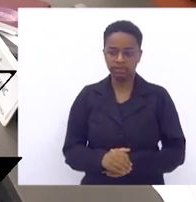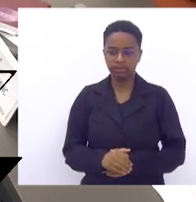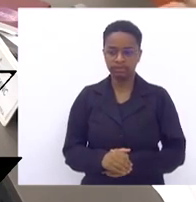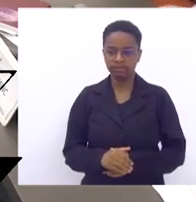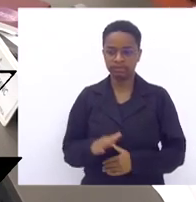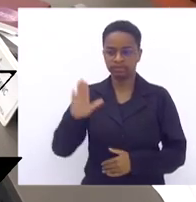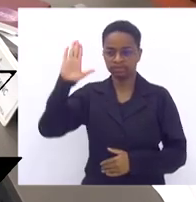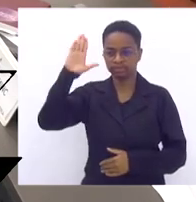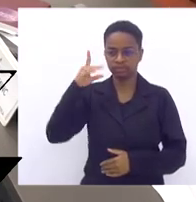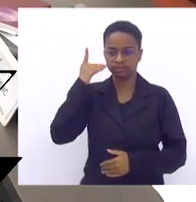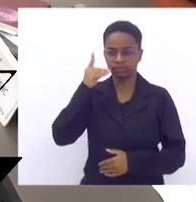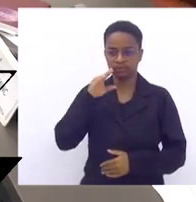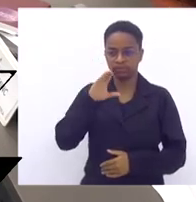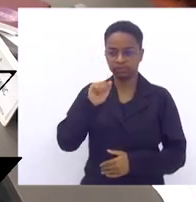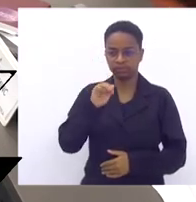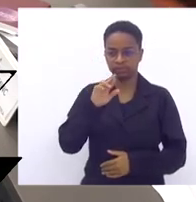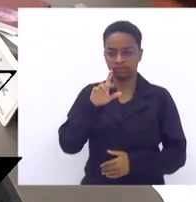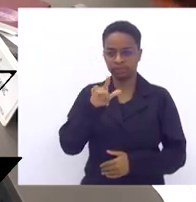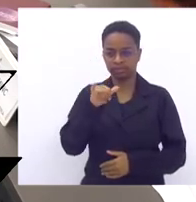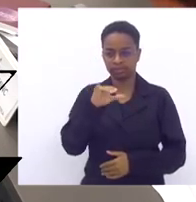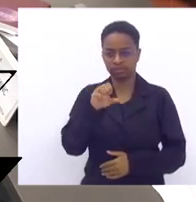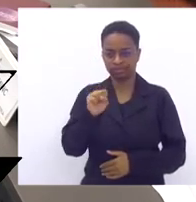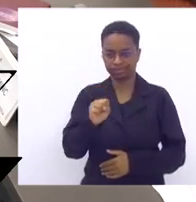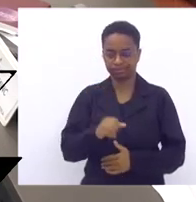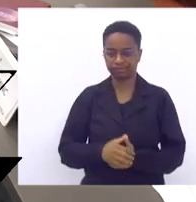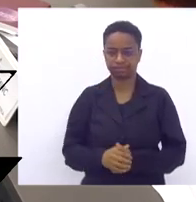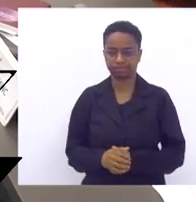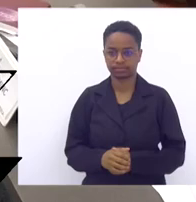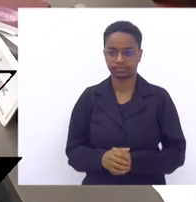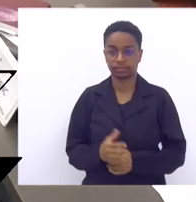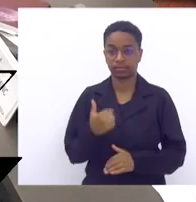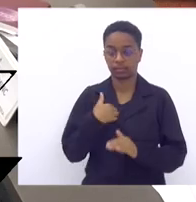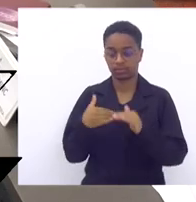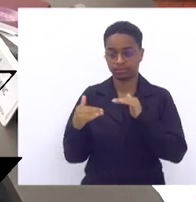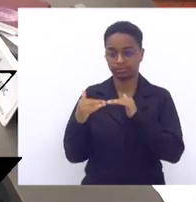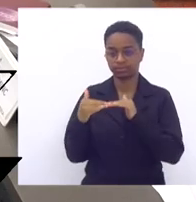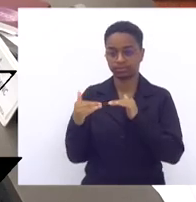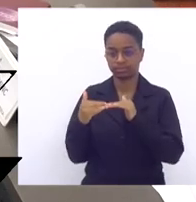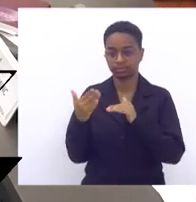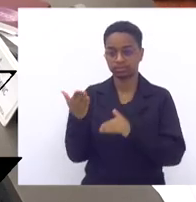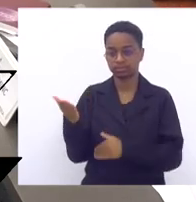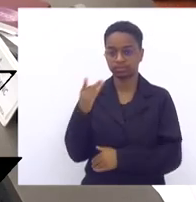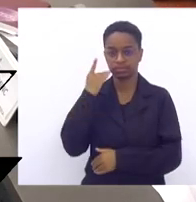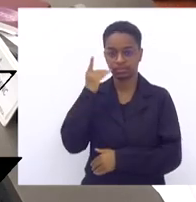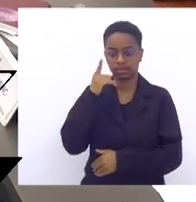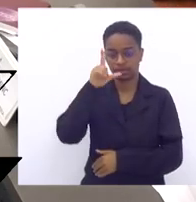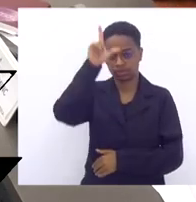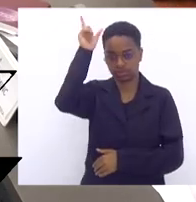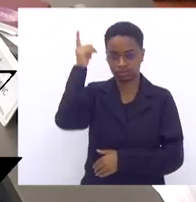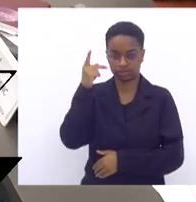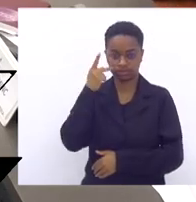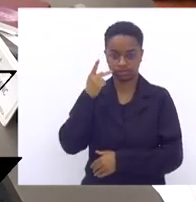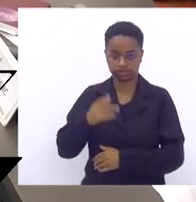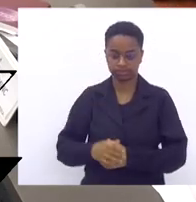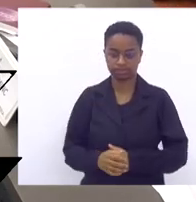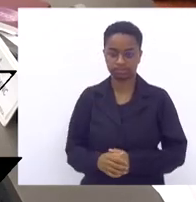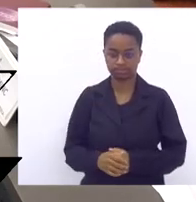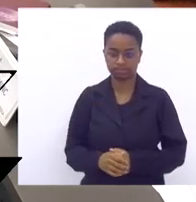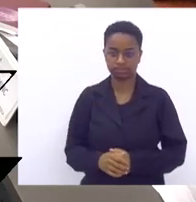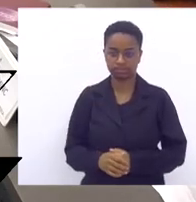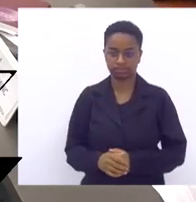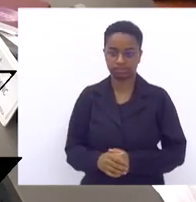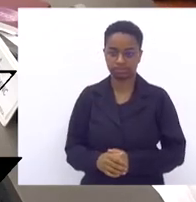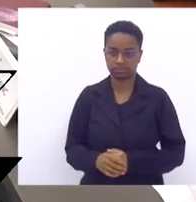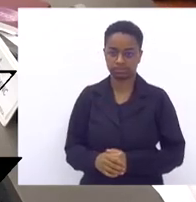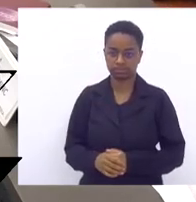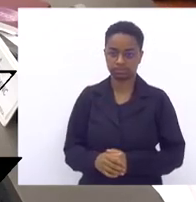discutir, deputado Carlinhos BNH. Só para, bem concordando com o que o deputado Luiz Paulo falou aqui, isso